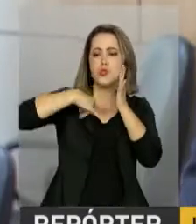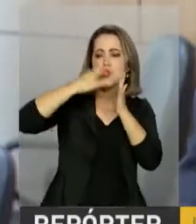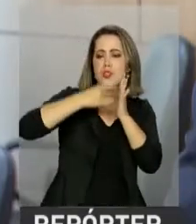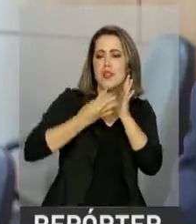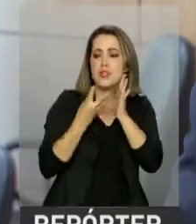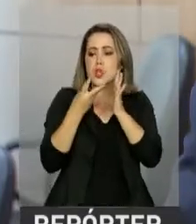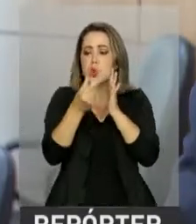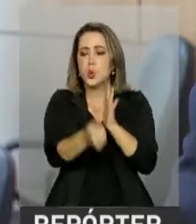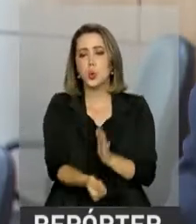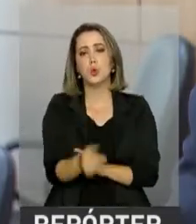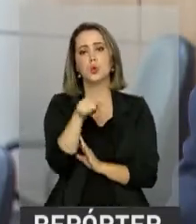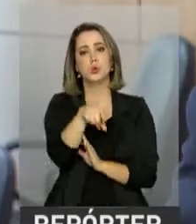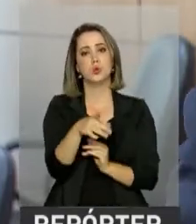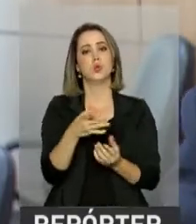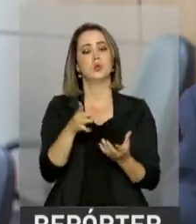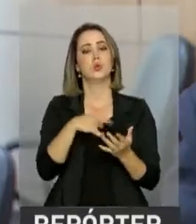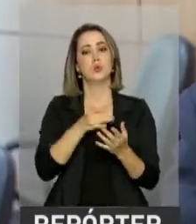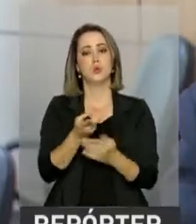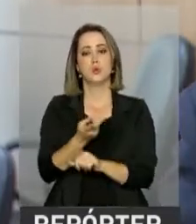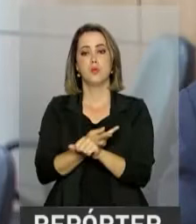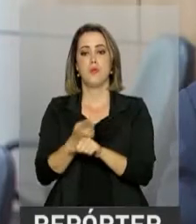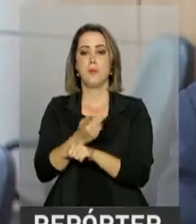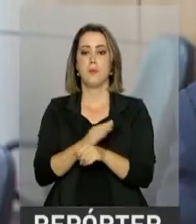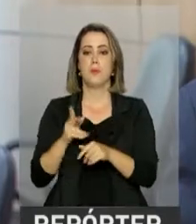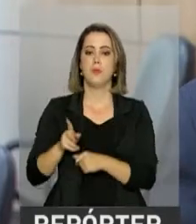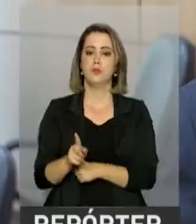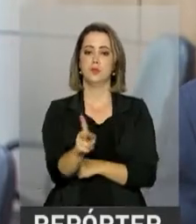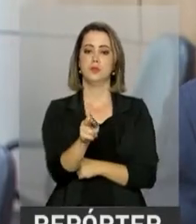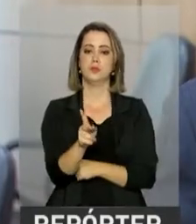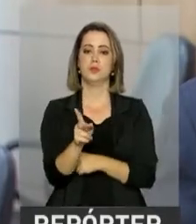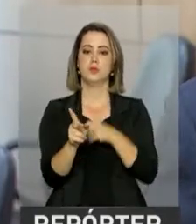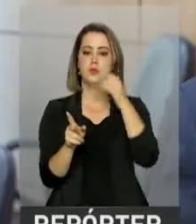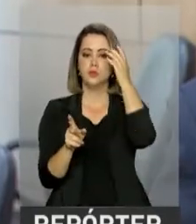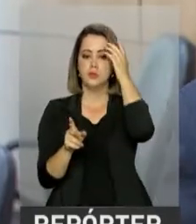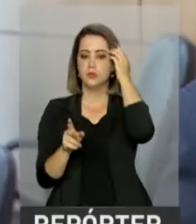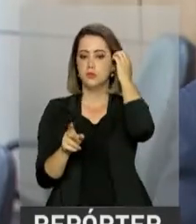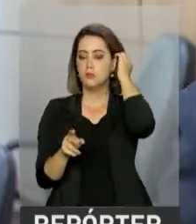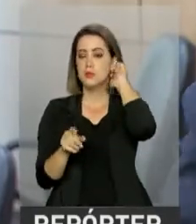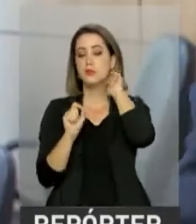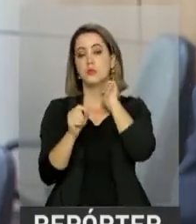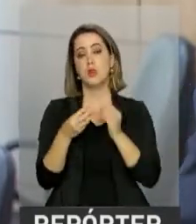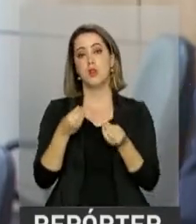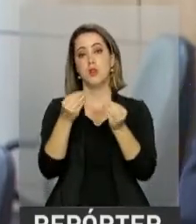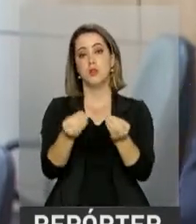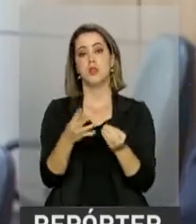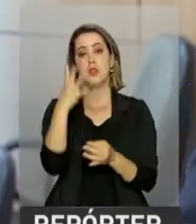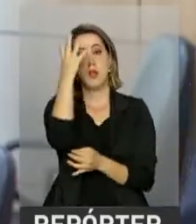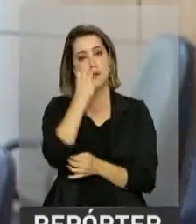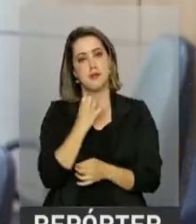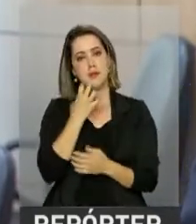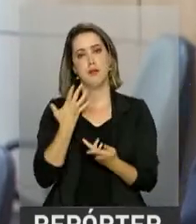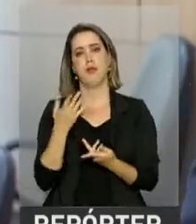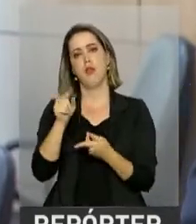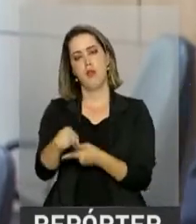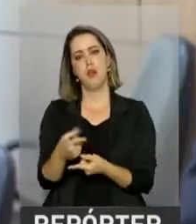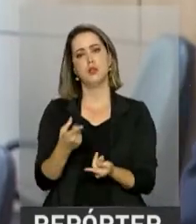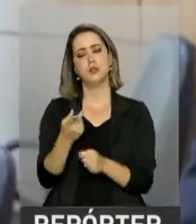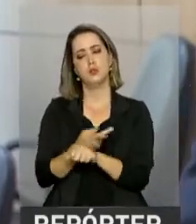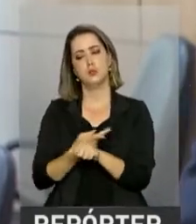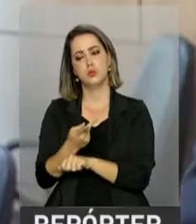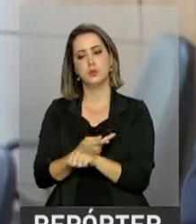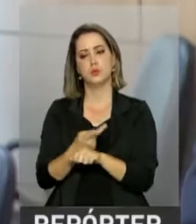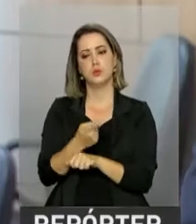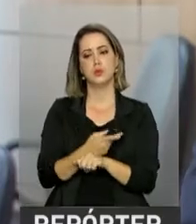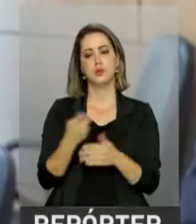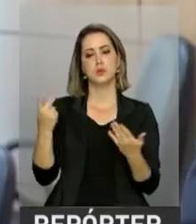é buscando é cada vez mais é dar celeridade é buscar é